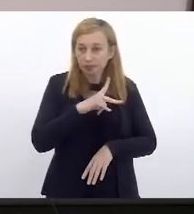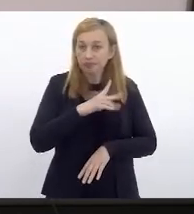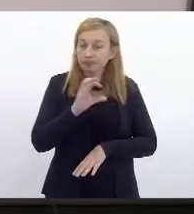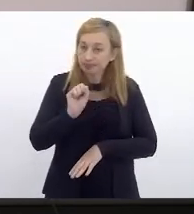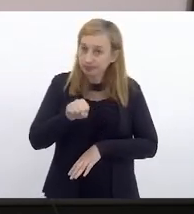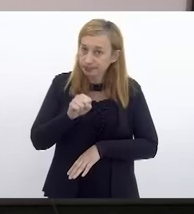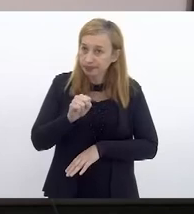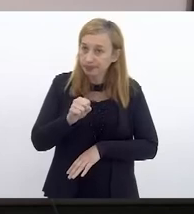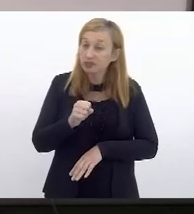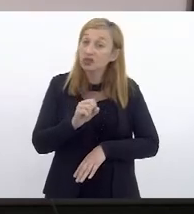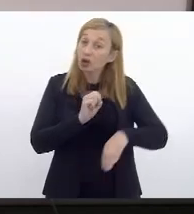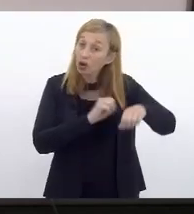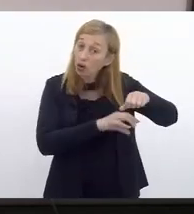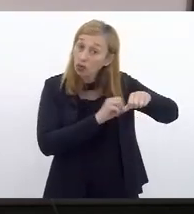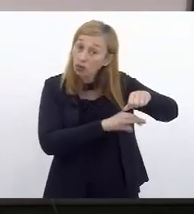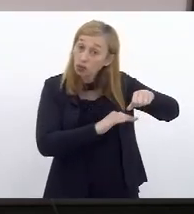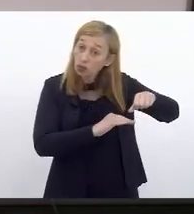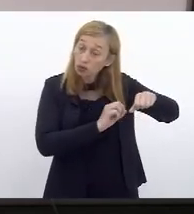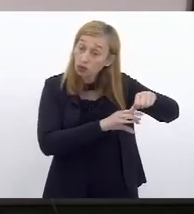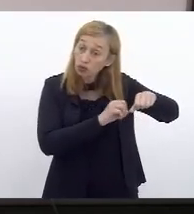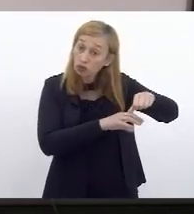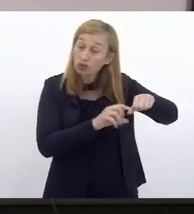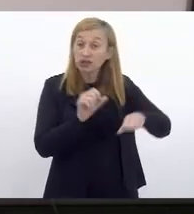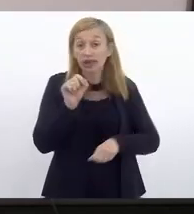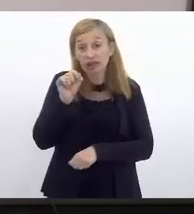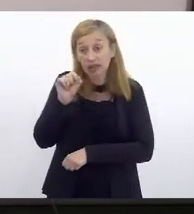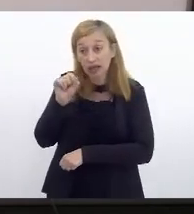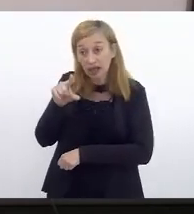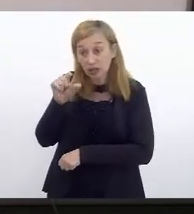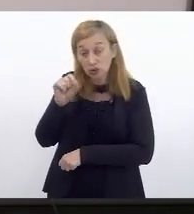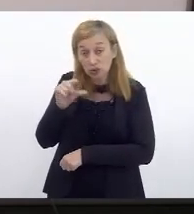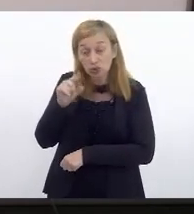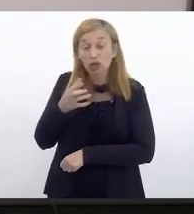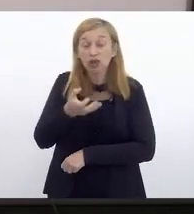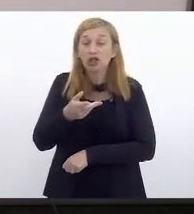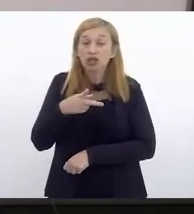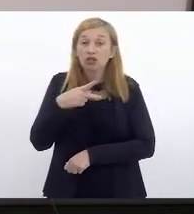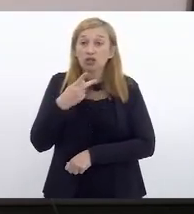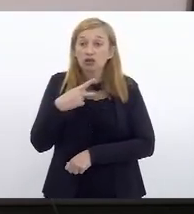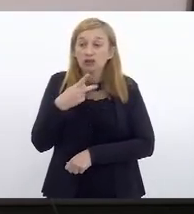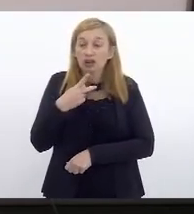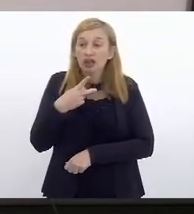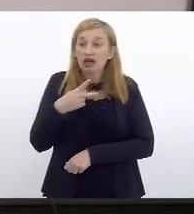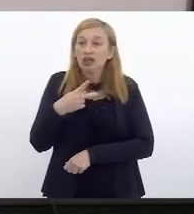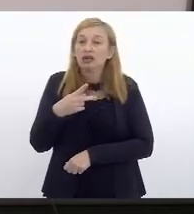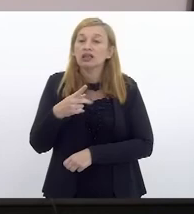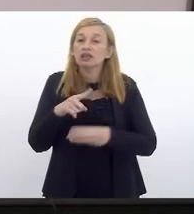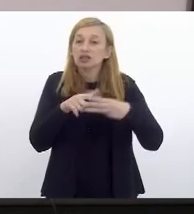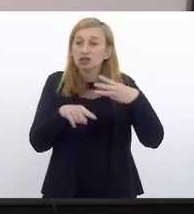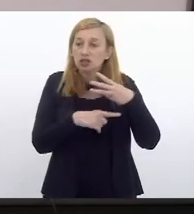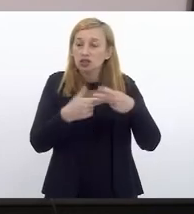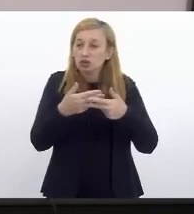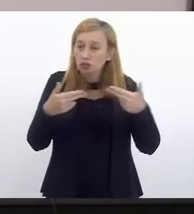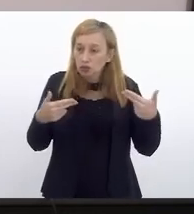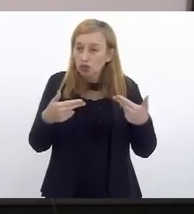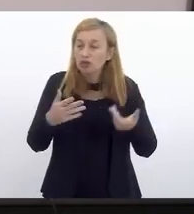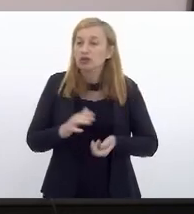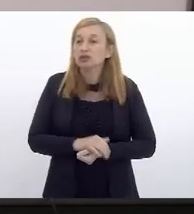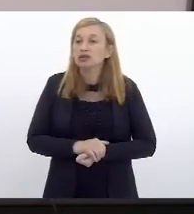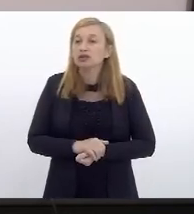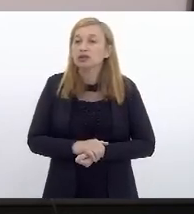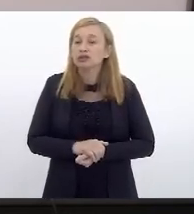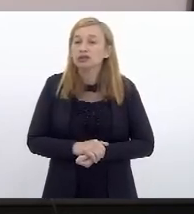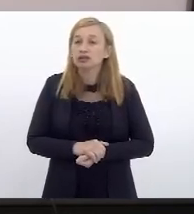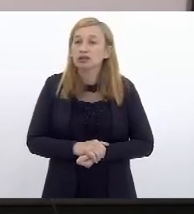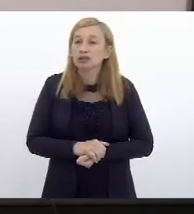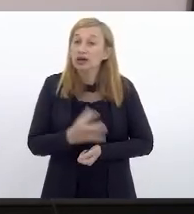saldo, que é um fundo que tá em azul. Então, queria só fazer esses três comentários, mas consideramos a sua